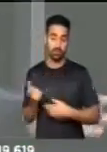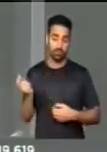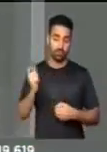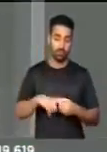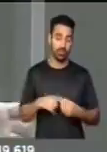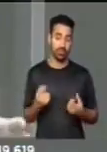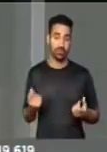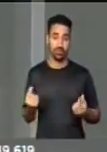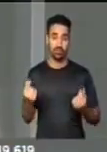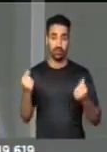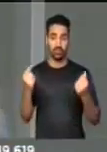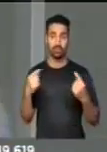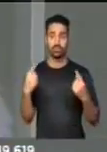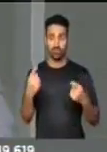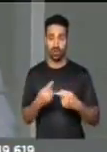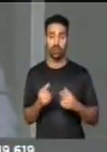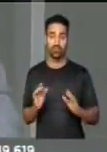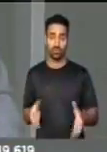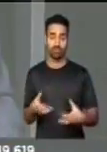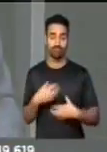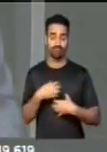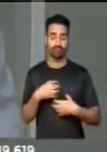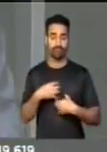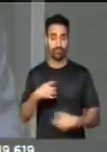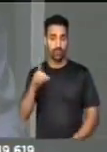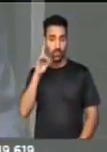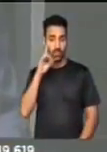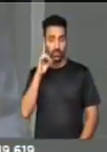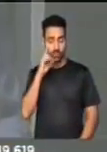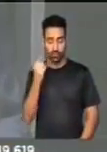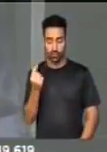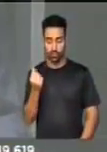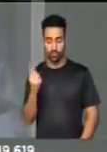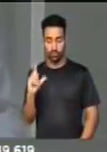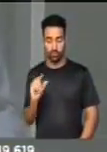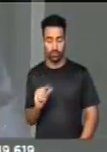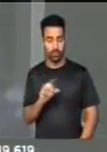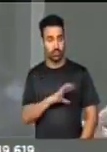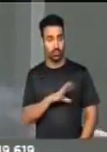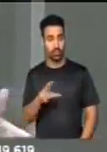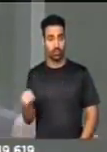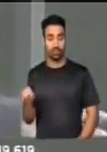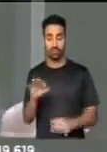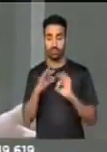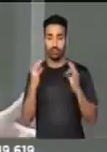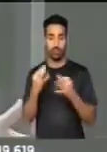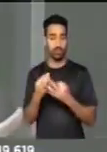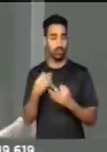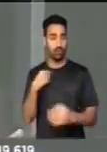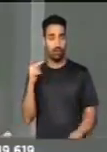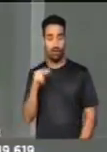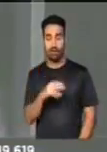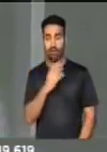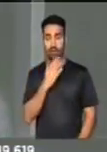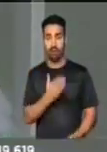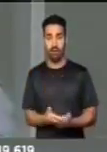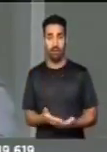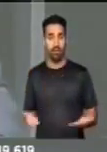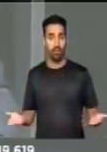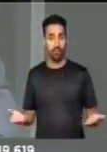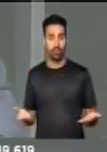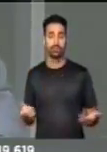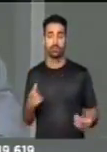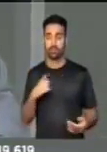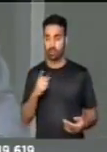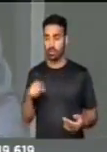que nós estamos sentindo no dia a dia, no nosso bolso, todas as famílias brasileiras. É assustador que hoje, e aqui tem uma bela